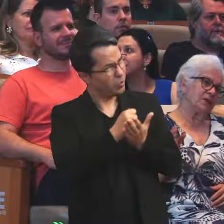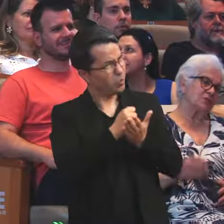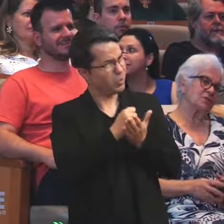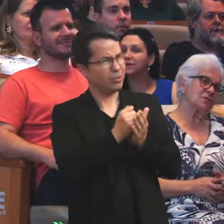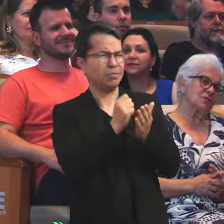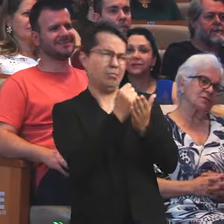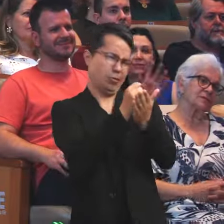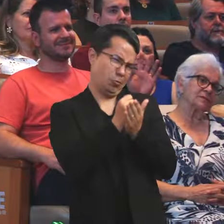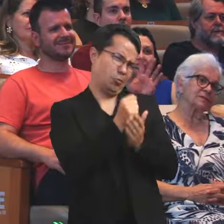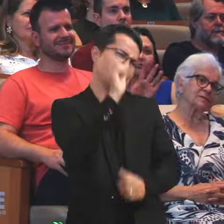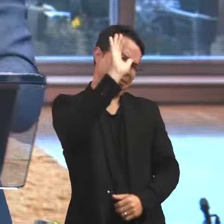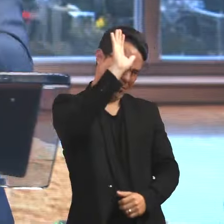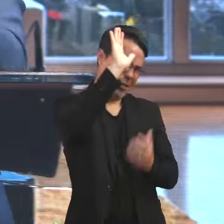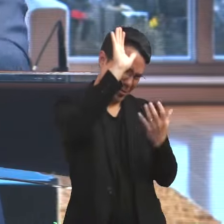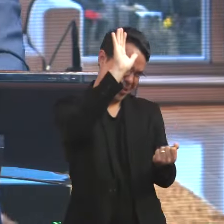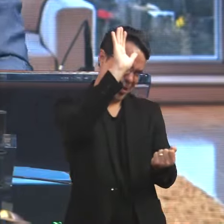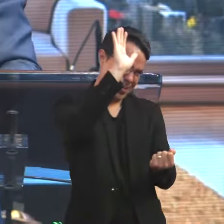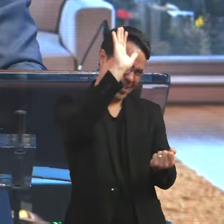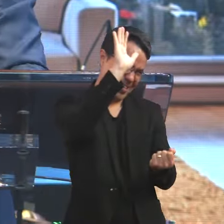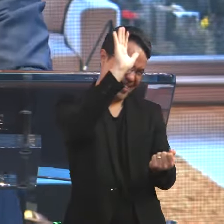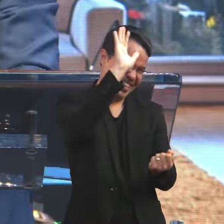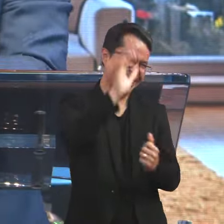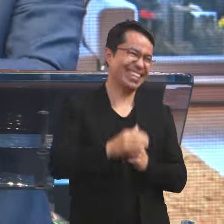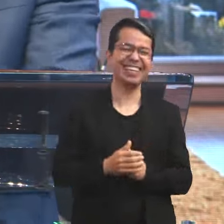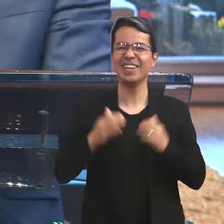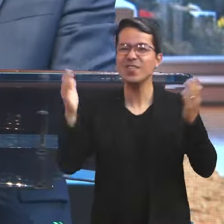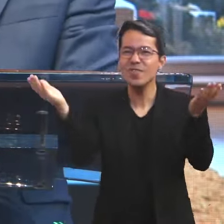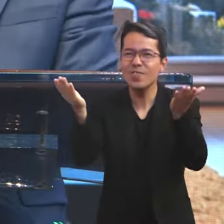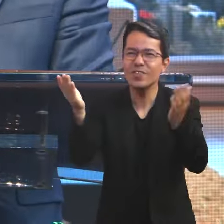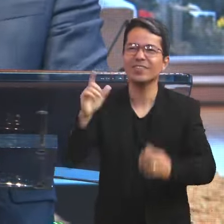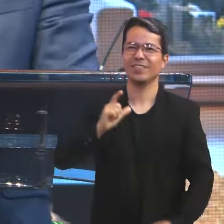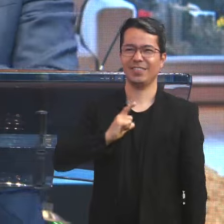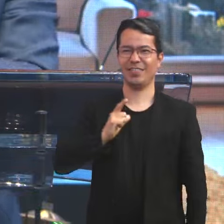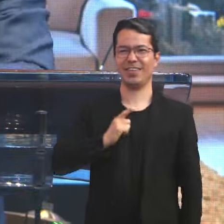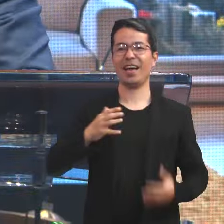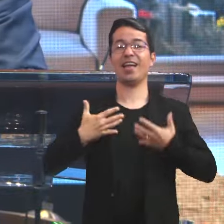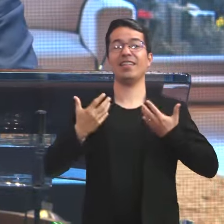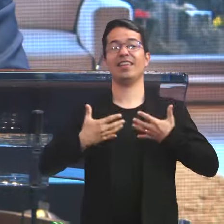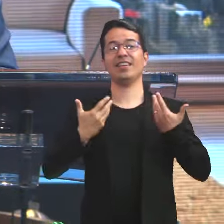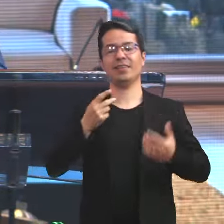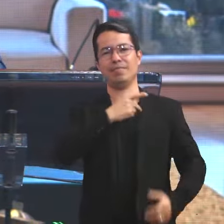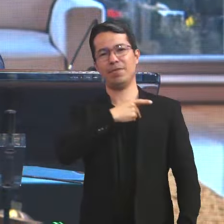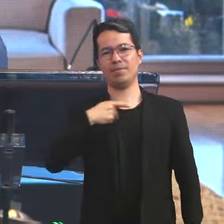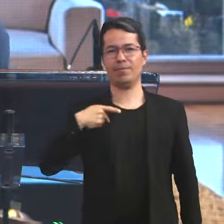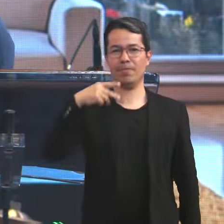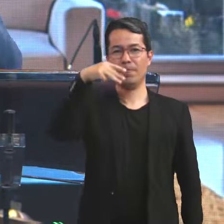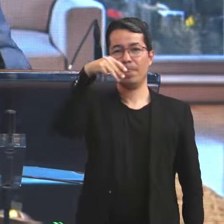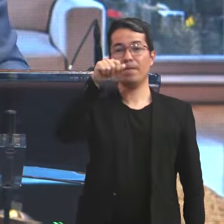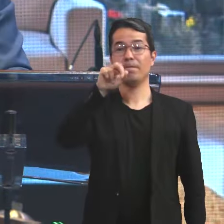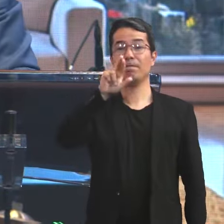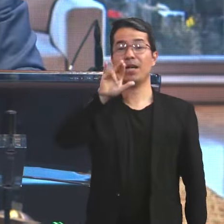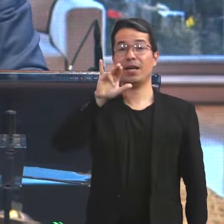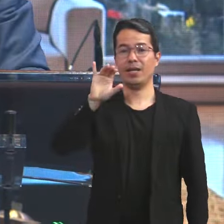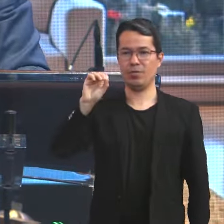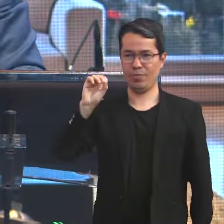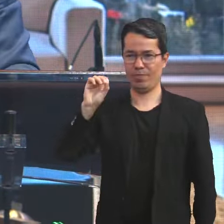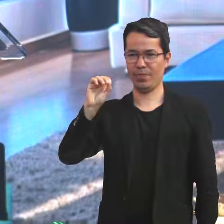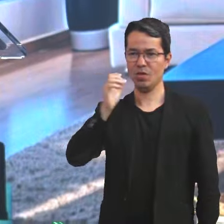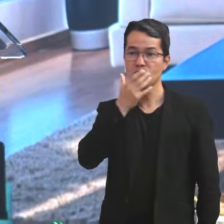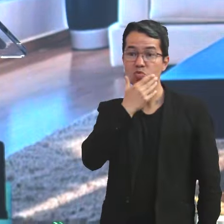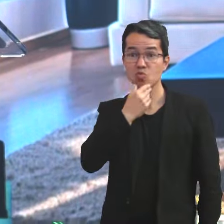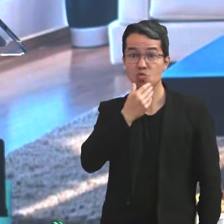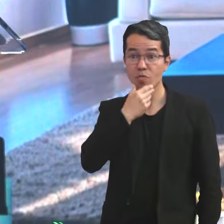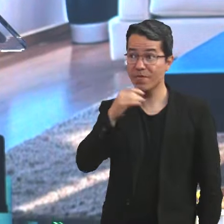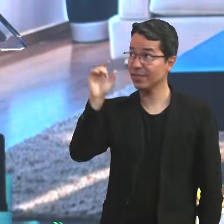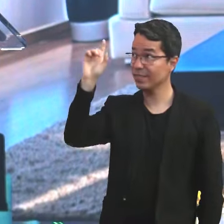Amém hoje nós temos o privilégio de ter conosco Pastor Mário Vega um homem de Deus que